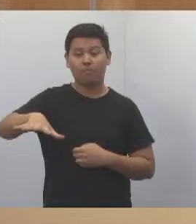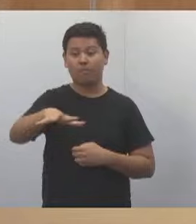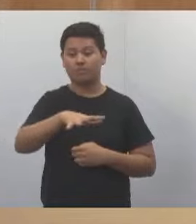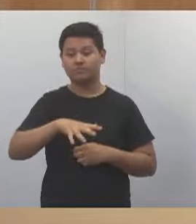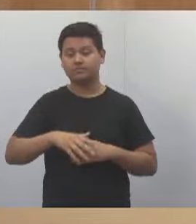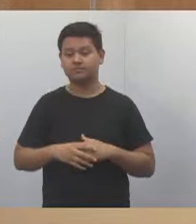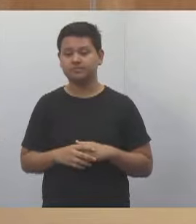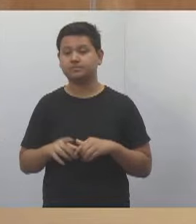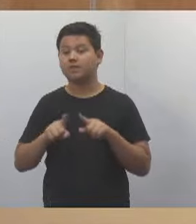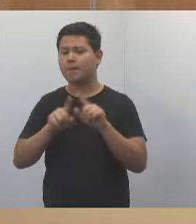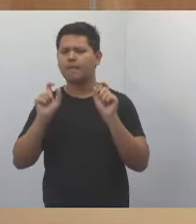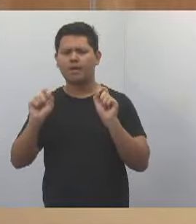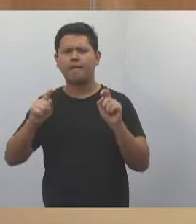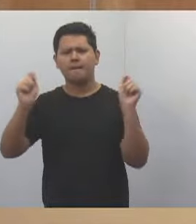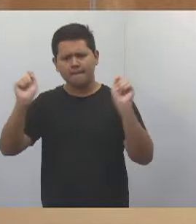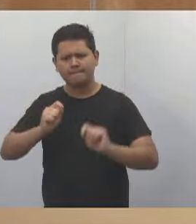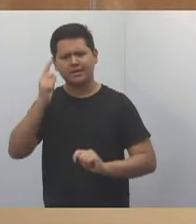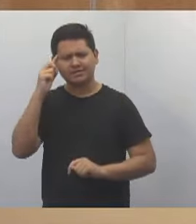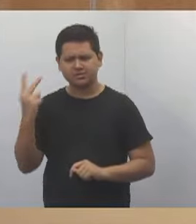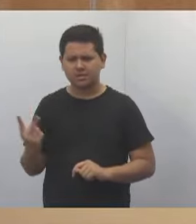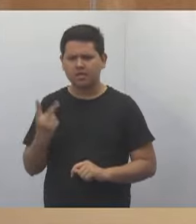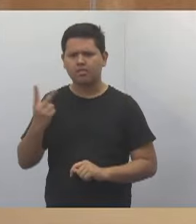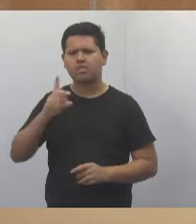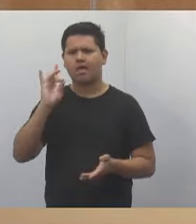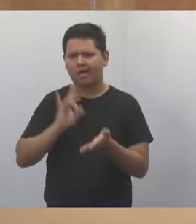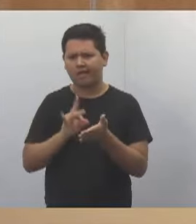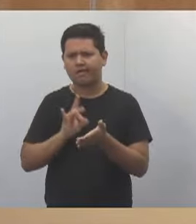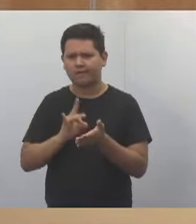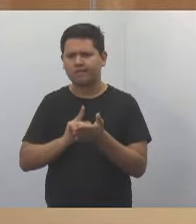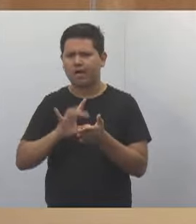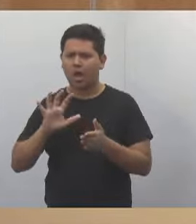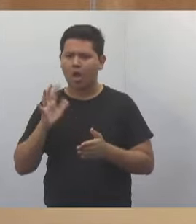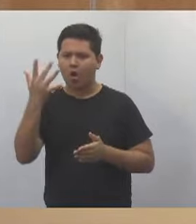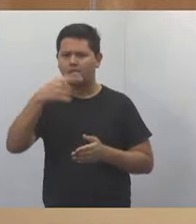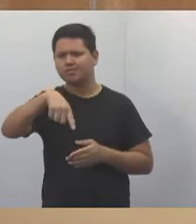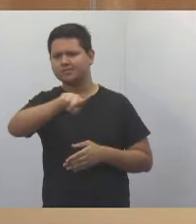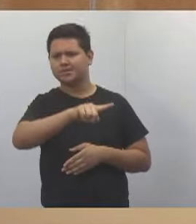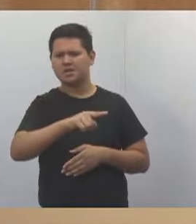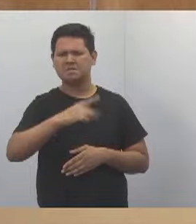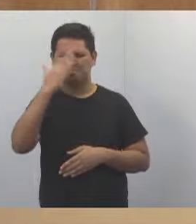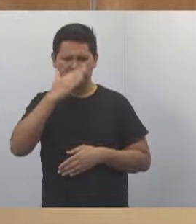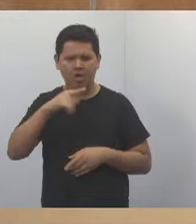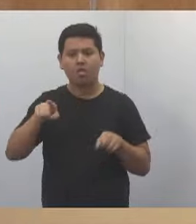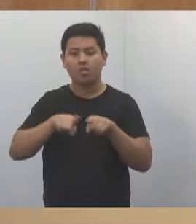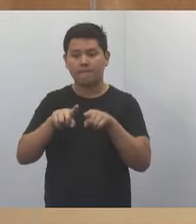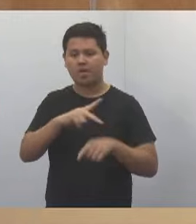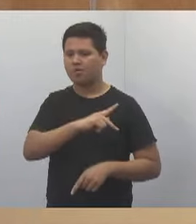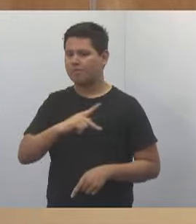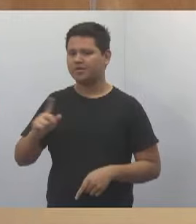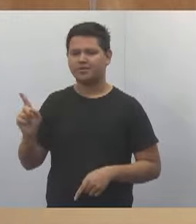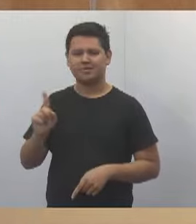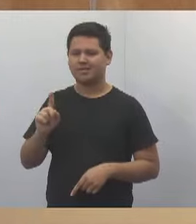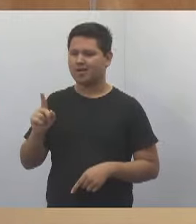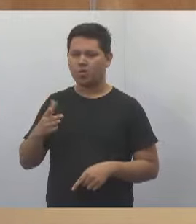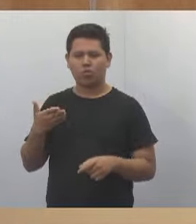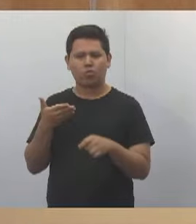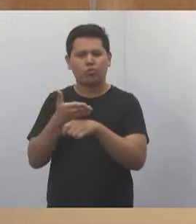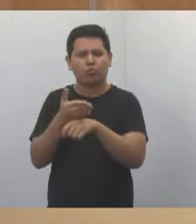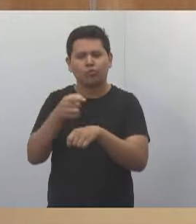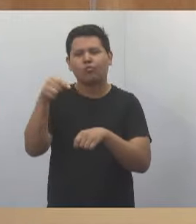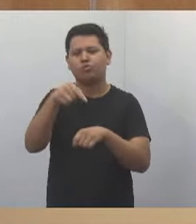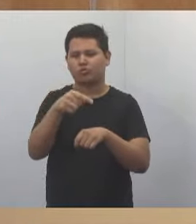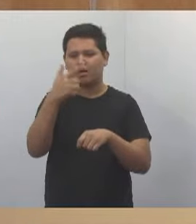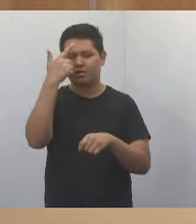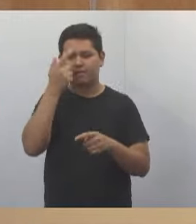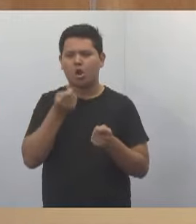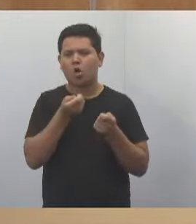categoria, mas ela tem que fazer valer, presidente. É uma judiação, o presidente também não continuar mais na casa na próxima legislatura para